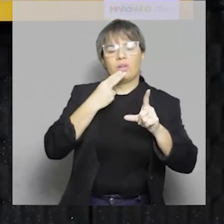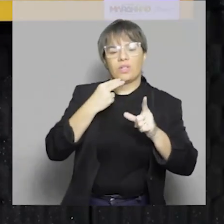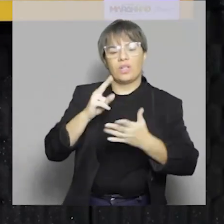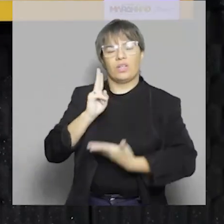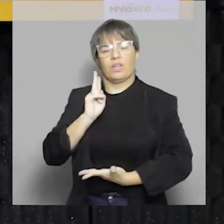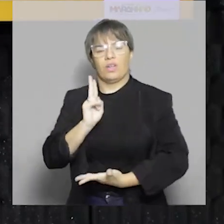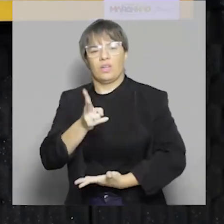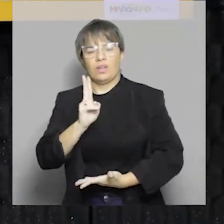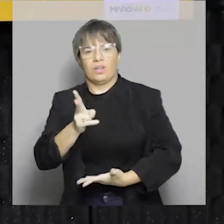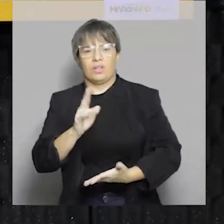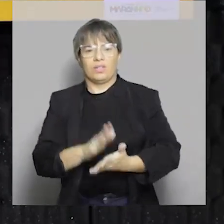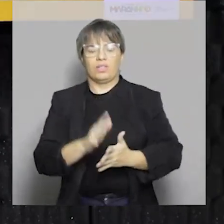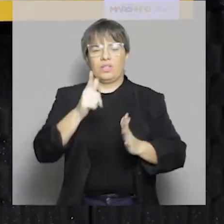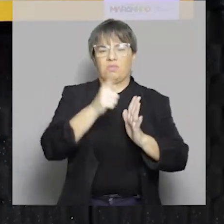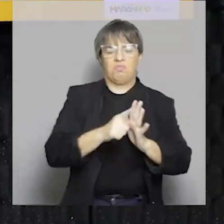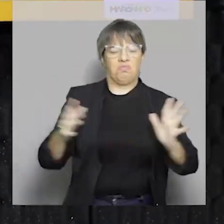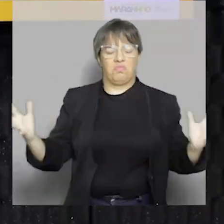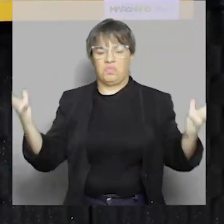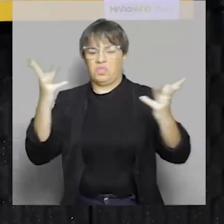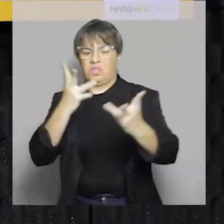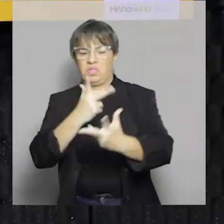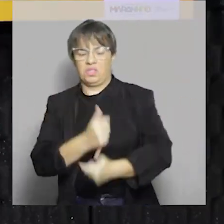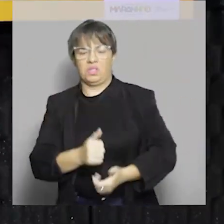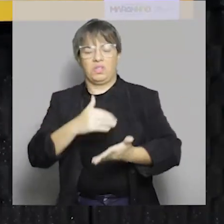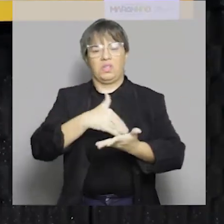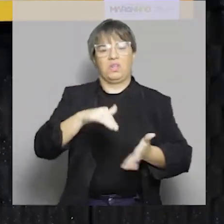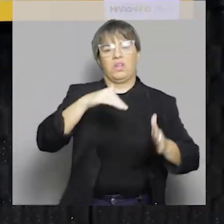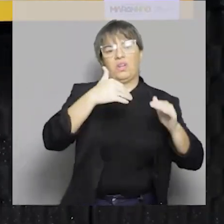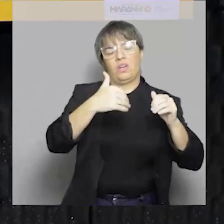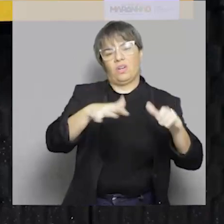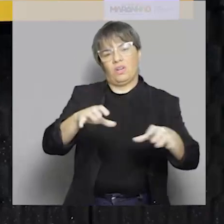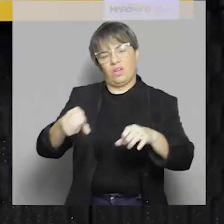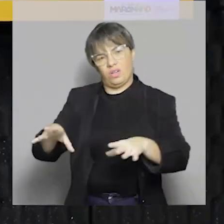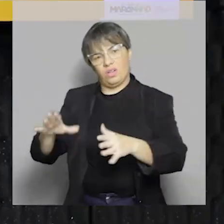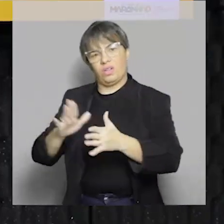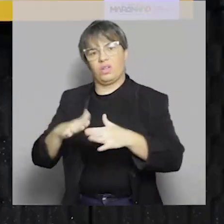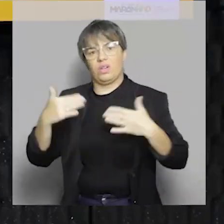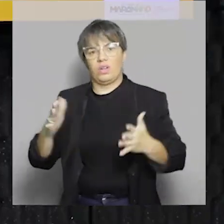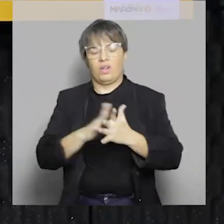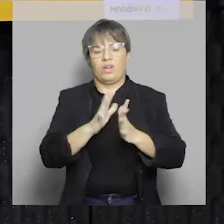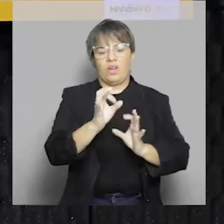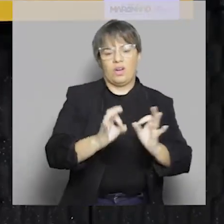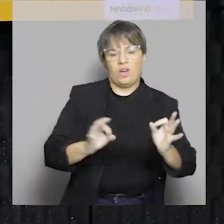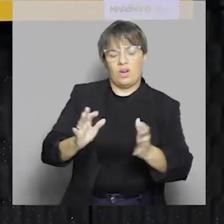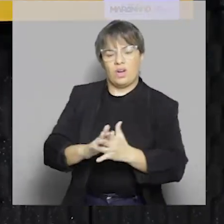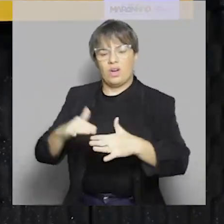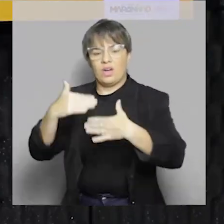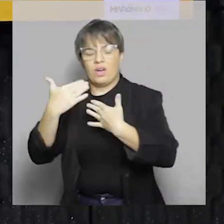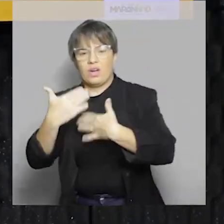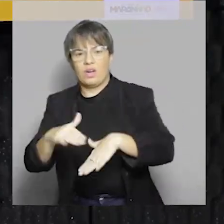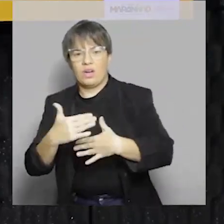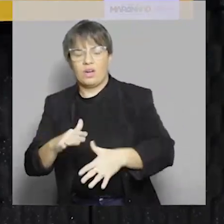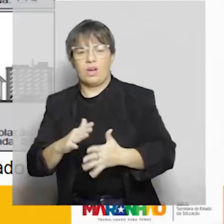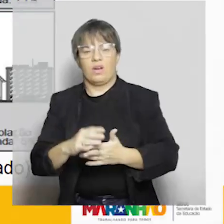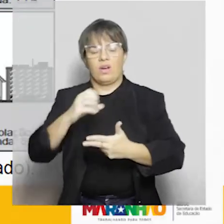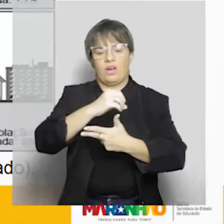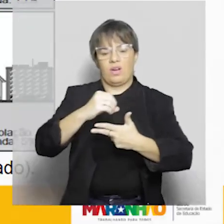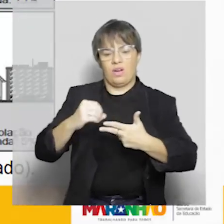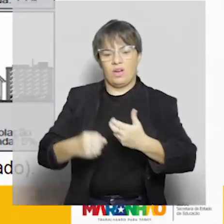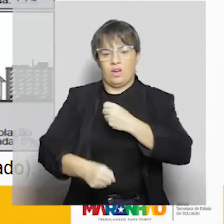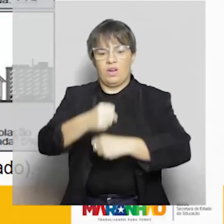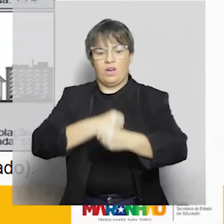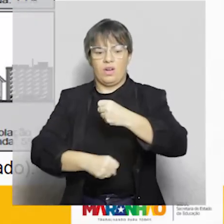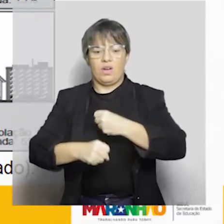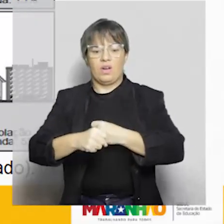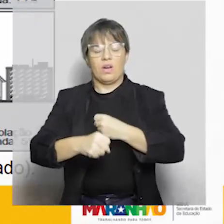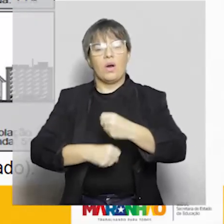dando continuidade a esse projeto sensacional da nossa Secretaria de Educação, que é um preparatório para o teu Enem 2023. Estamos